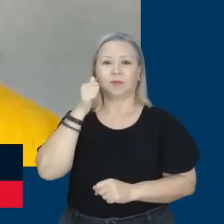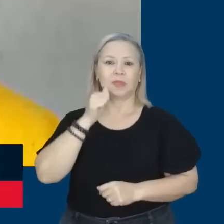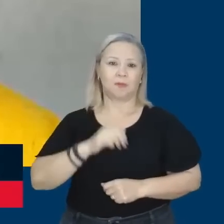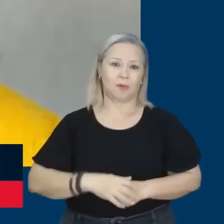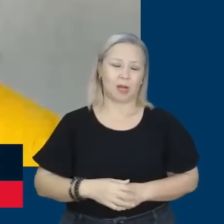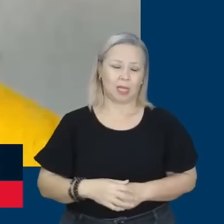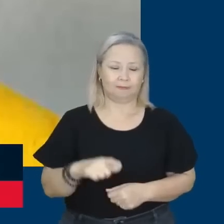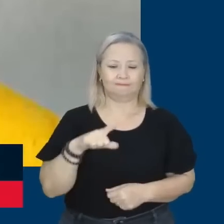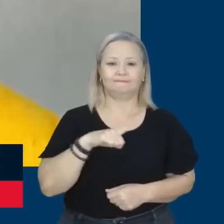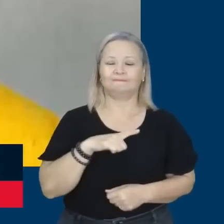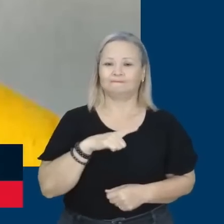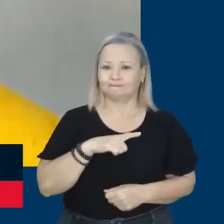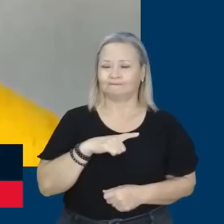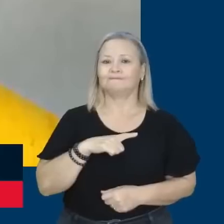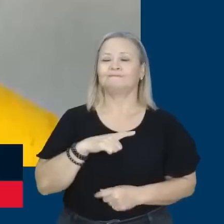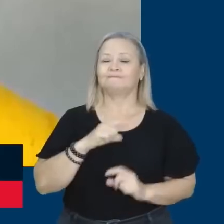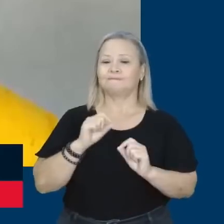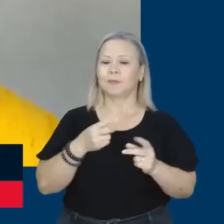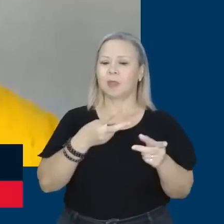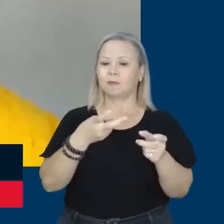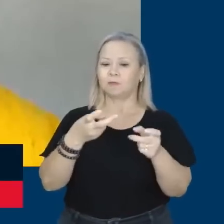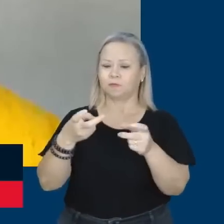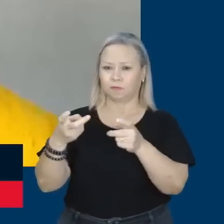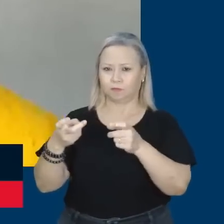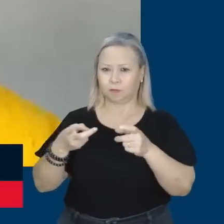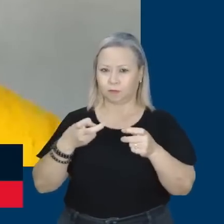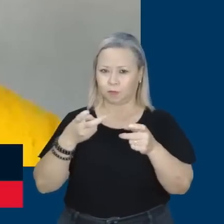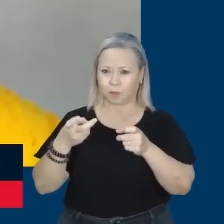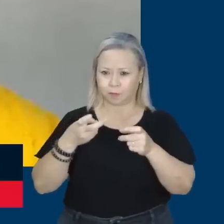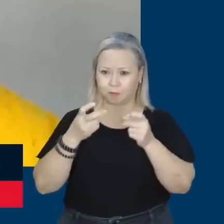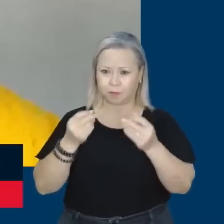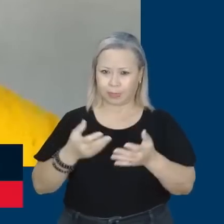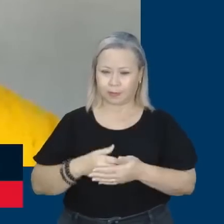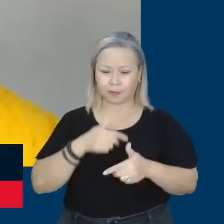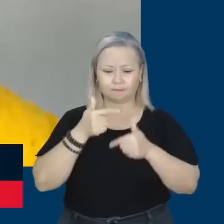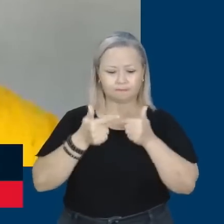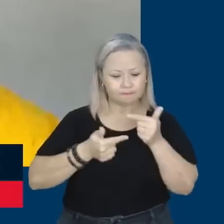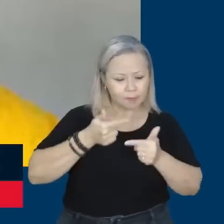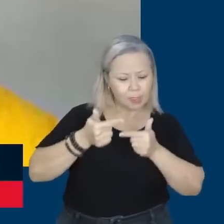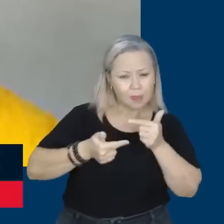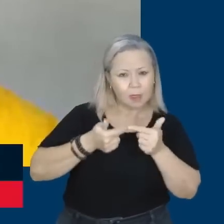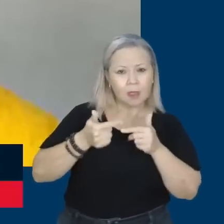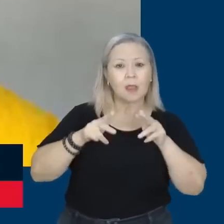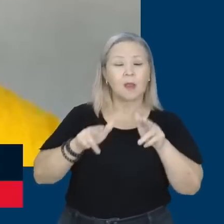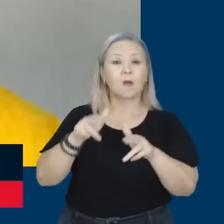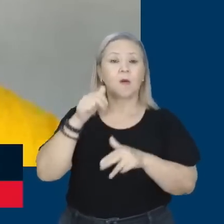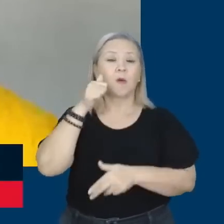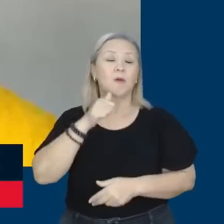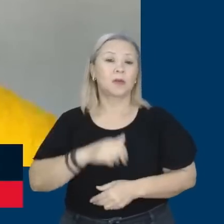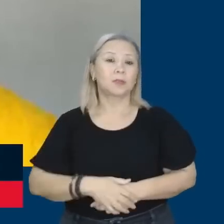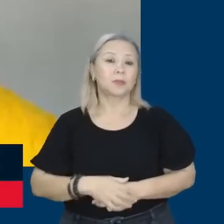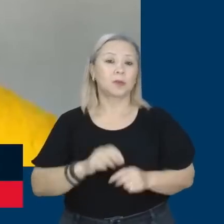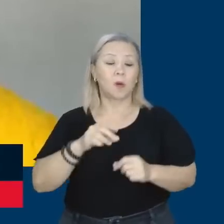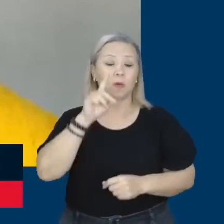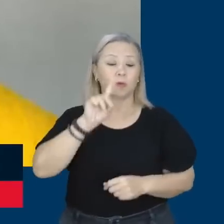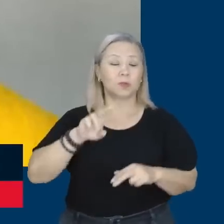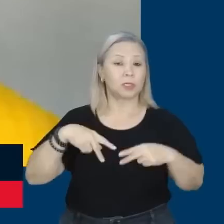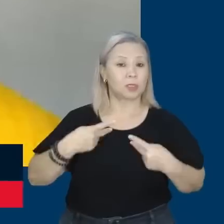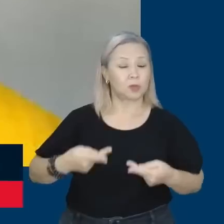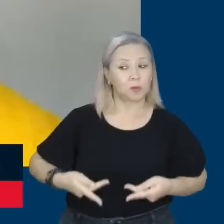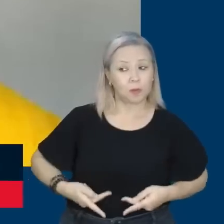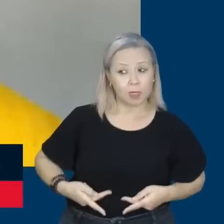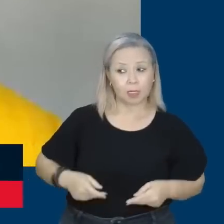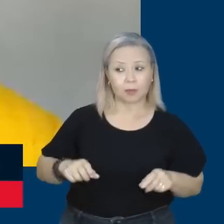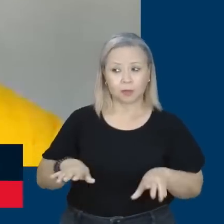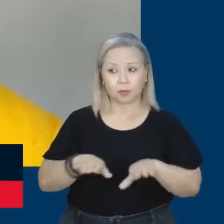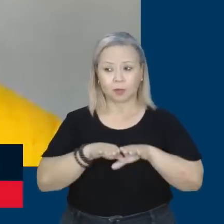que têm uma visão de trabalho com as mulheres, com os direitos humanos,